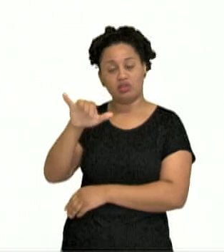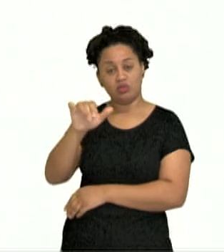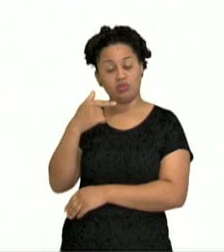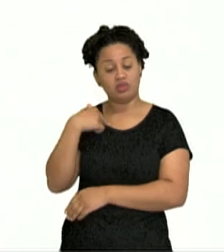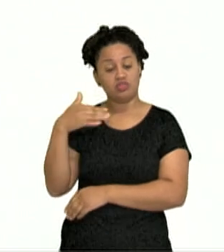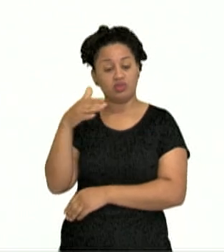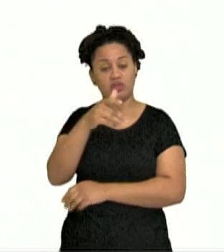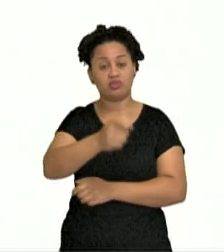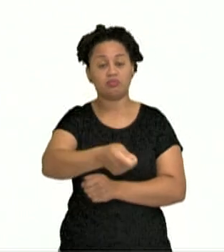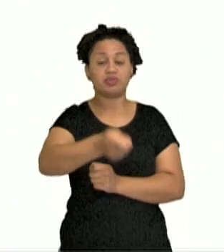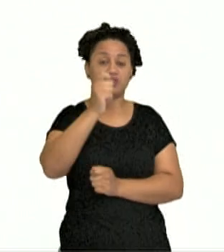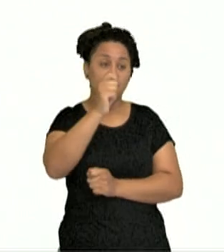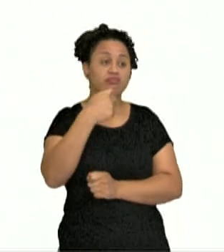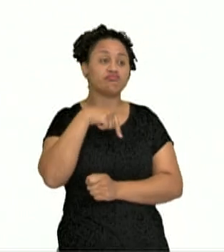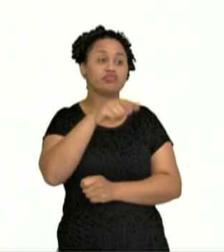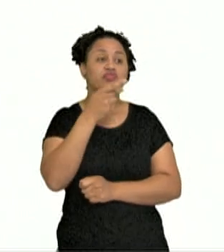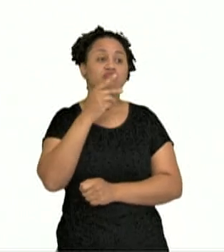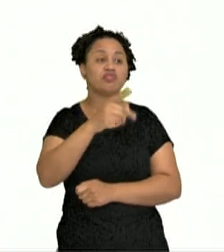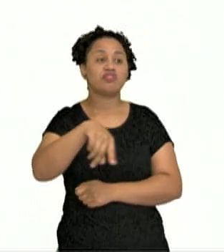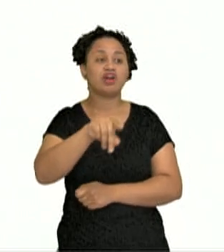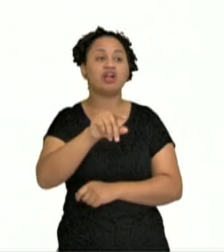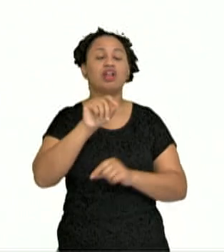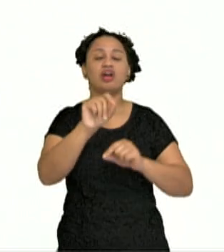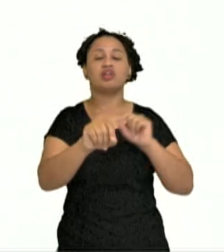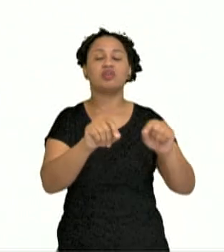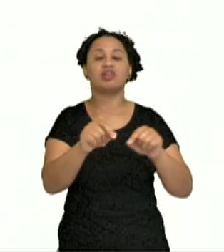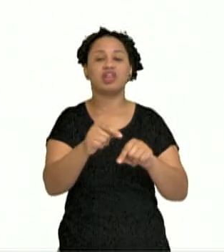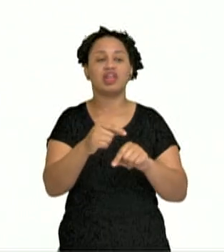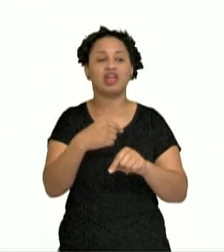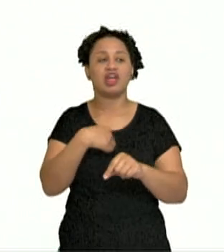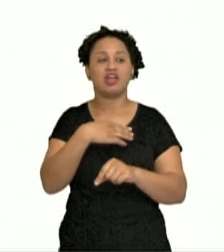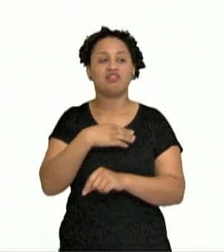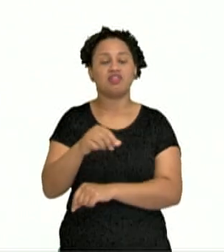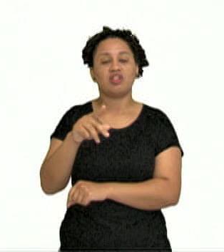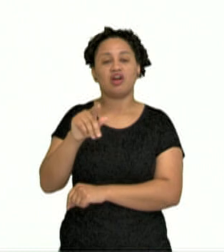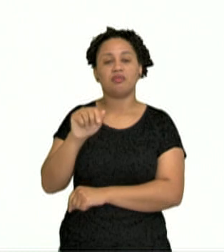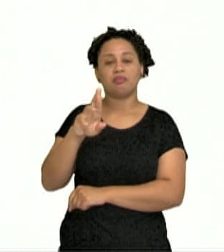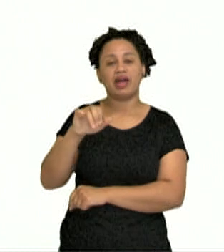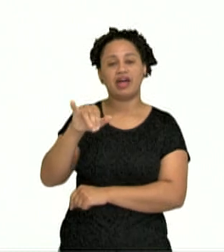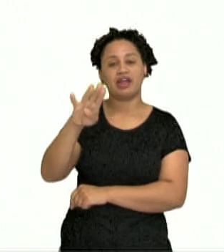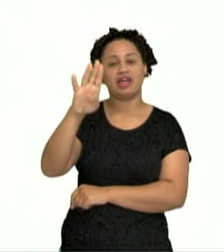padrinho, apelidaram-no de Filhote do Paraíba.